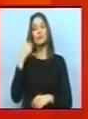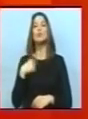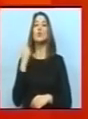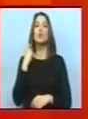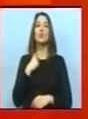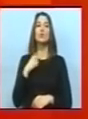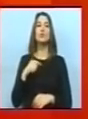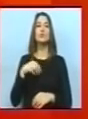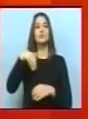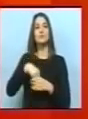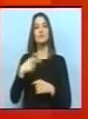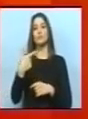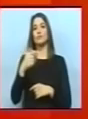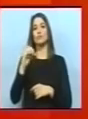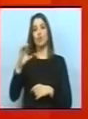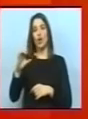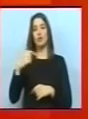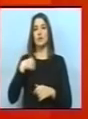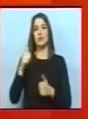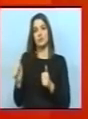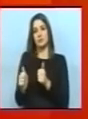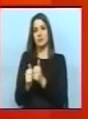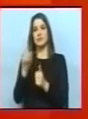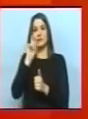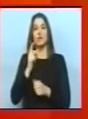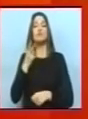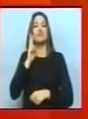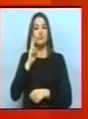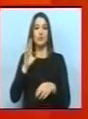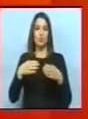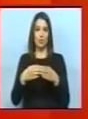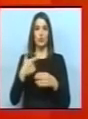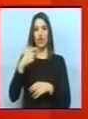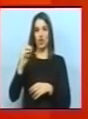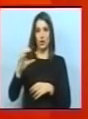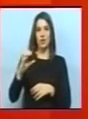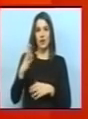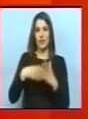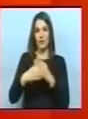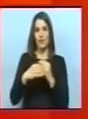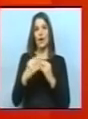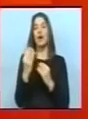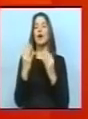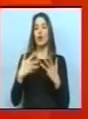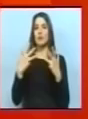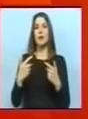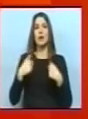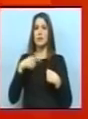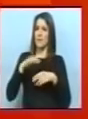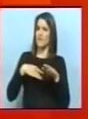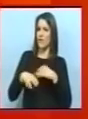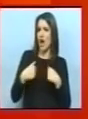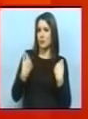dos contabilistas certificados, sou assessora da bastonária, mas também exerço individualmente, isto é, sou contabilista certificada, tenho um